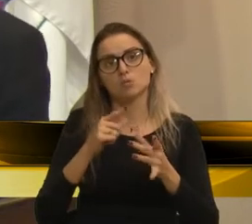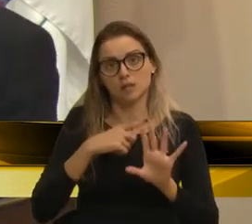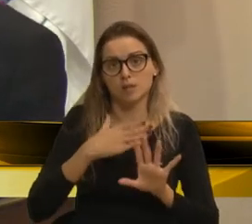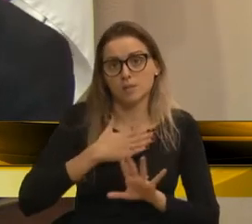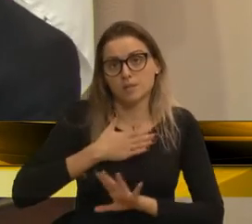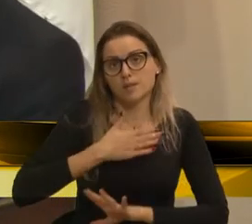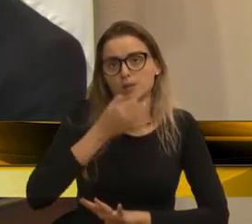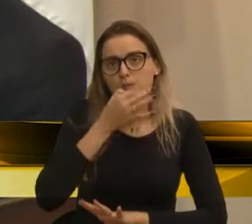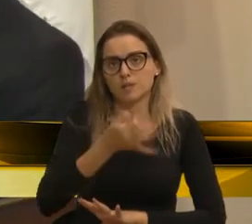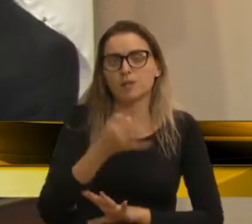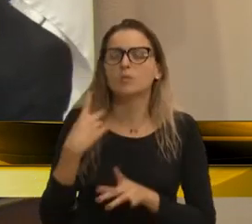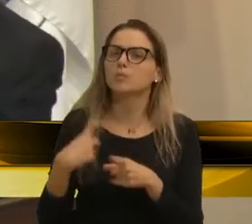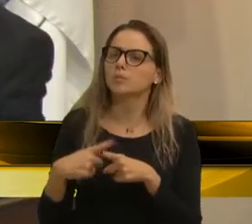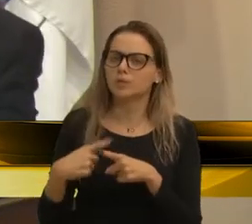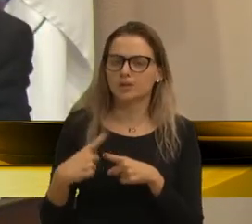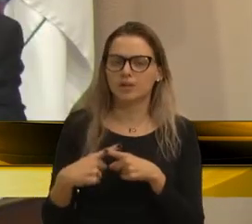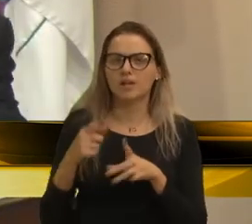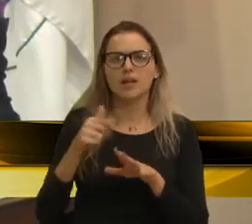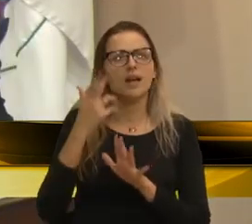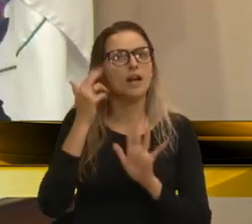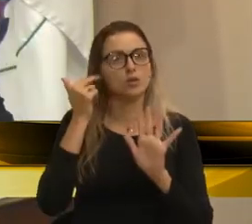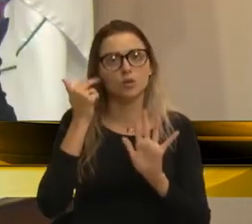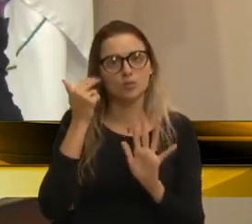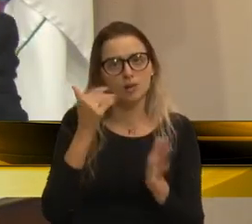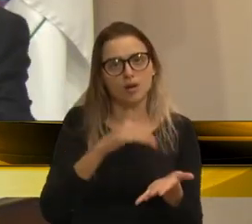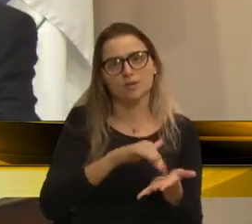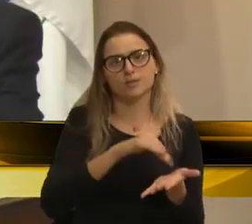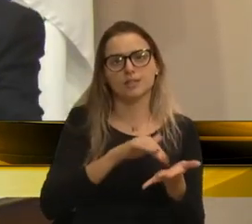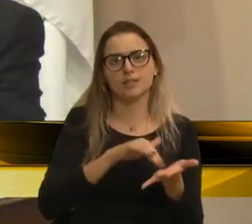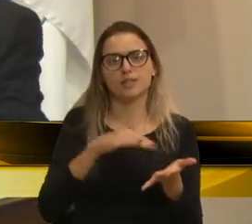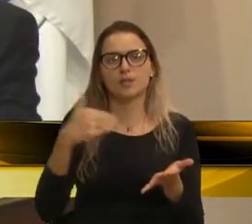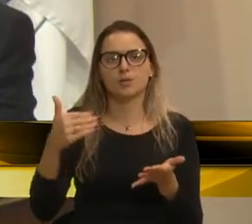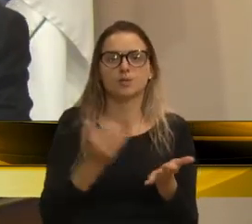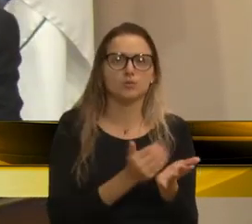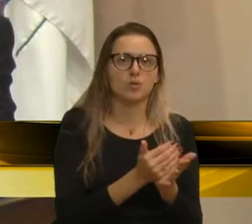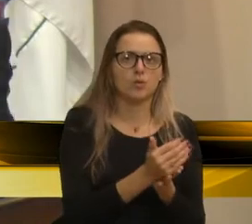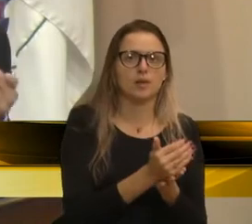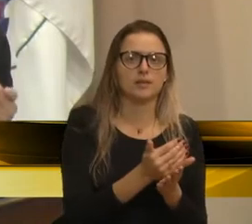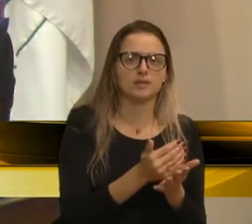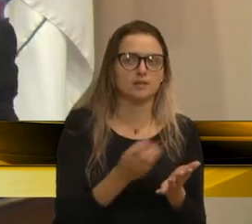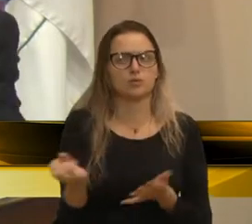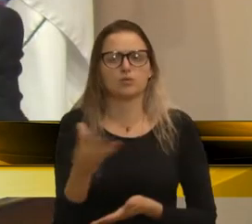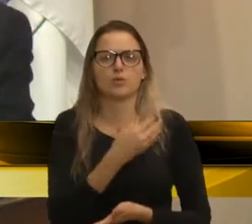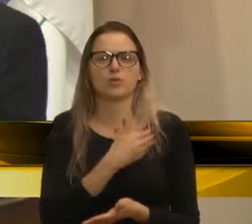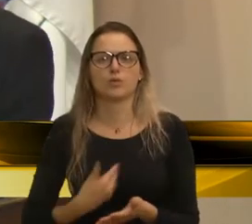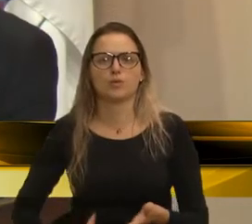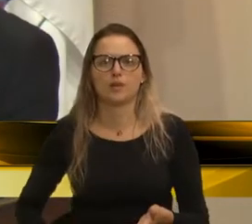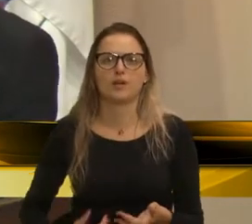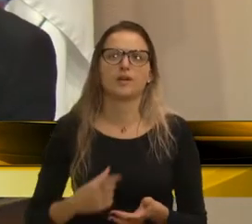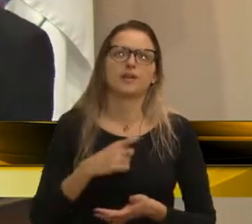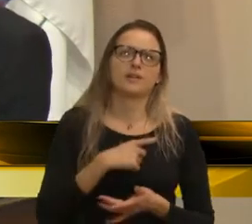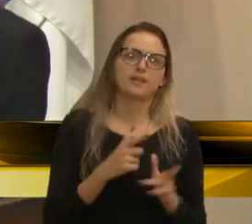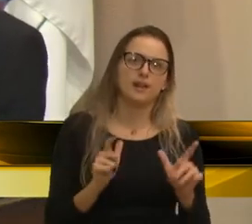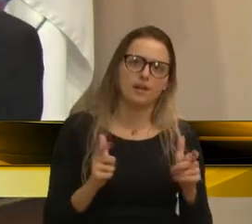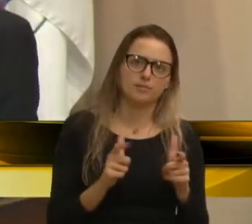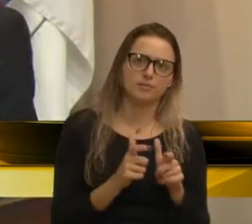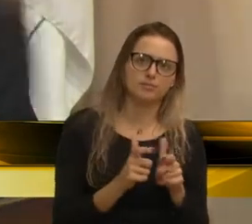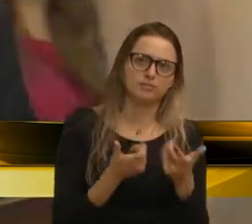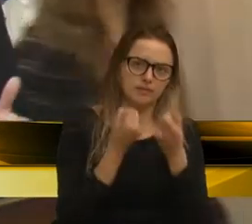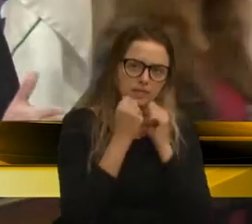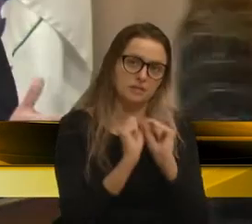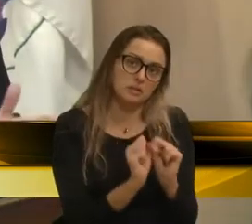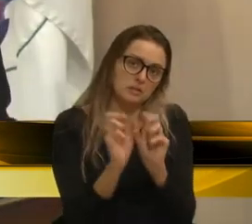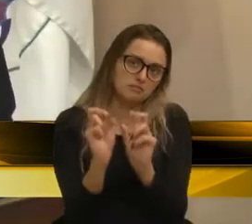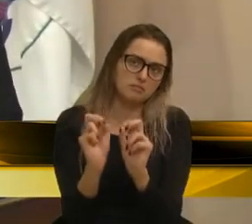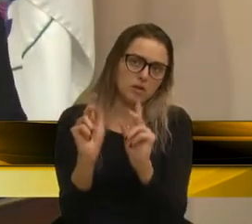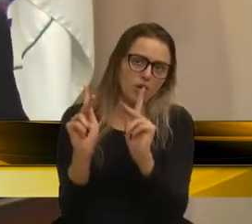quê? Porque é normal que um secretário, quando entra, aliás, num outro governo, diminua o tamanho da secretaria. Ok, a gente pode pensar,